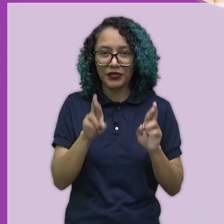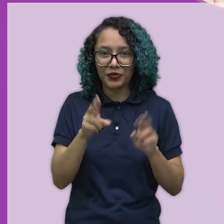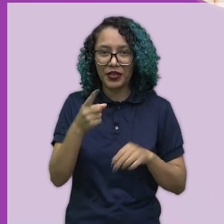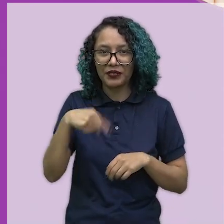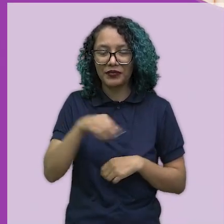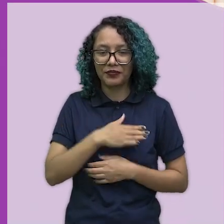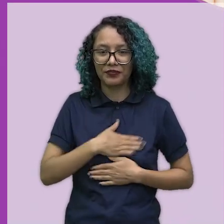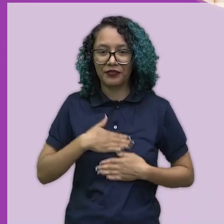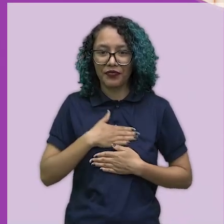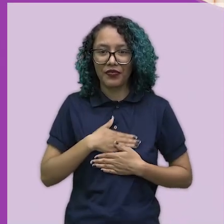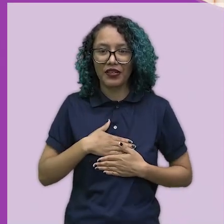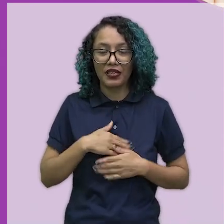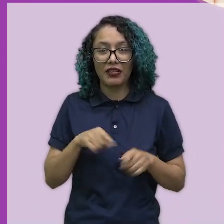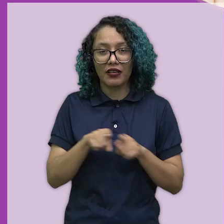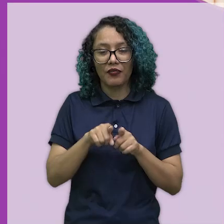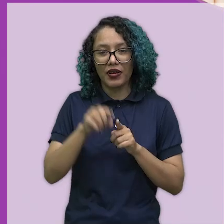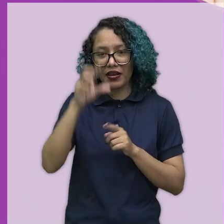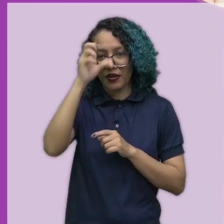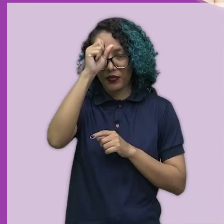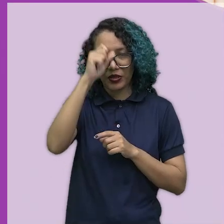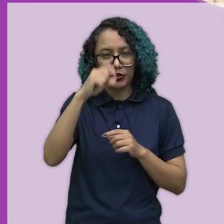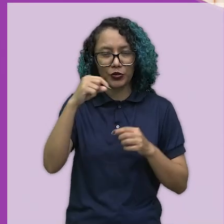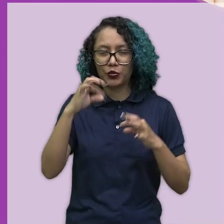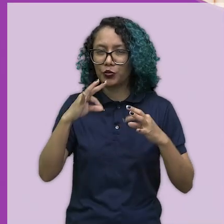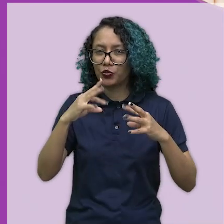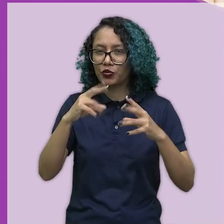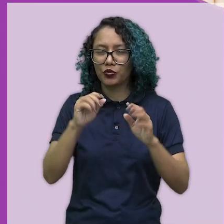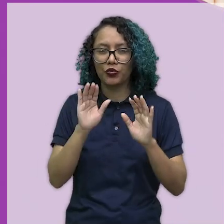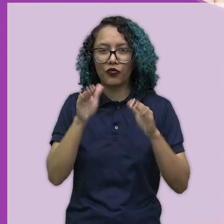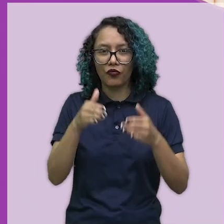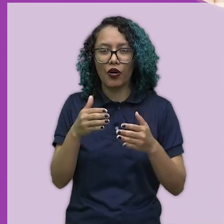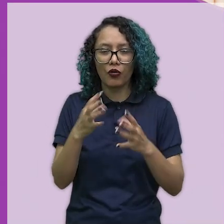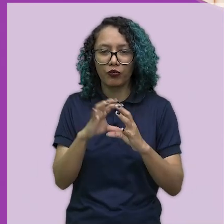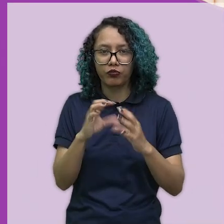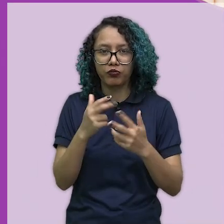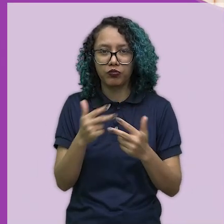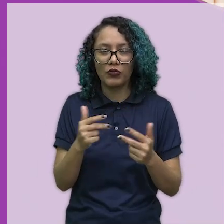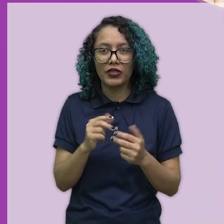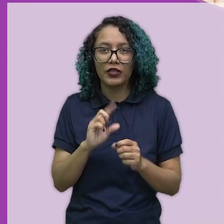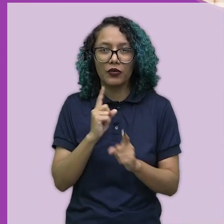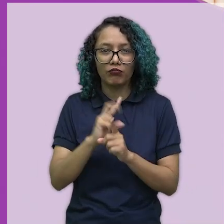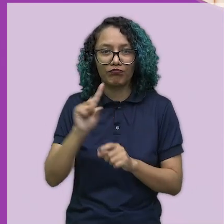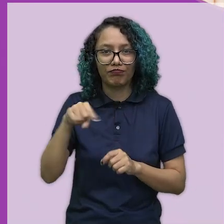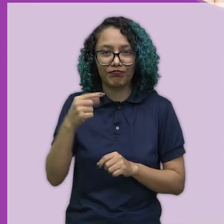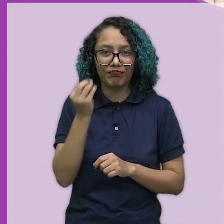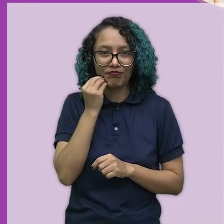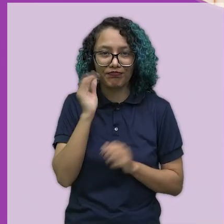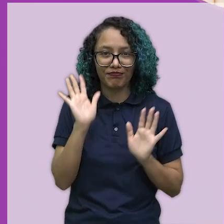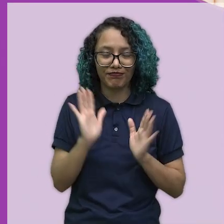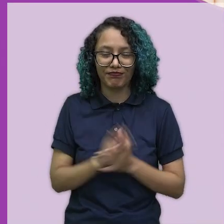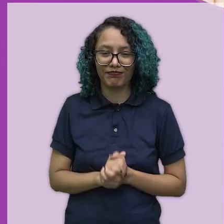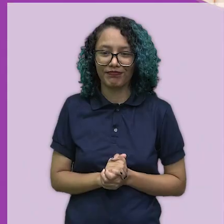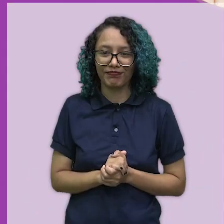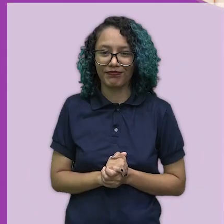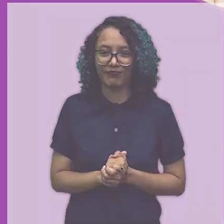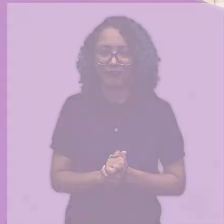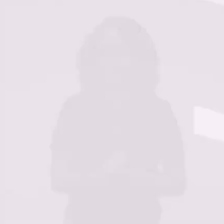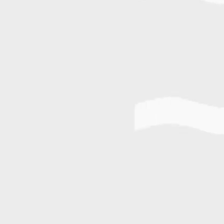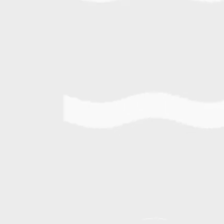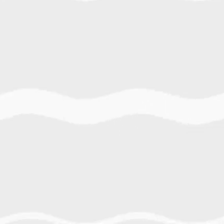vocês tenham gostado e aprendido aqui tudo sobre corpos redondos e a gente se encontra numa próxima oportunidade. Até mais!